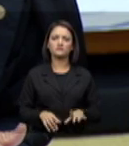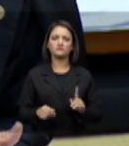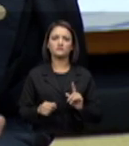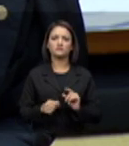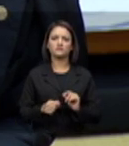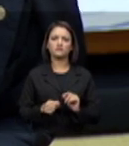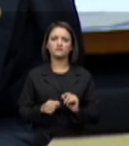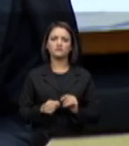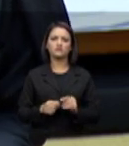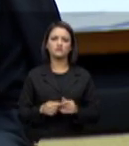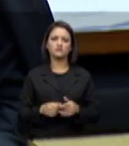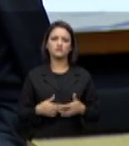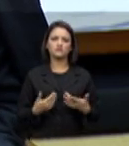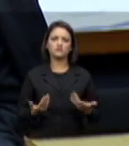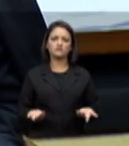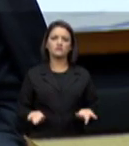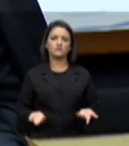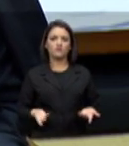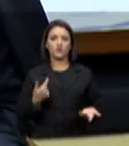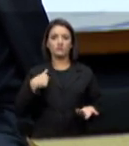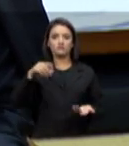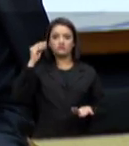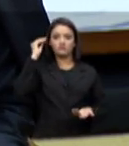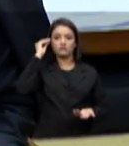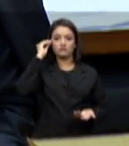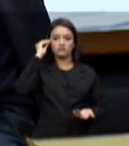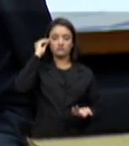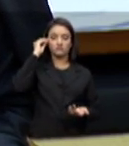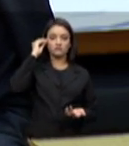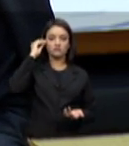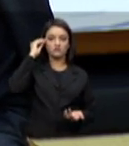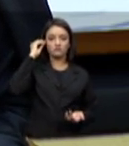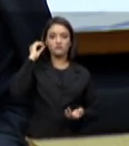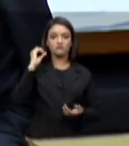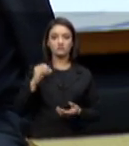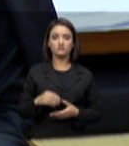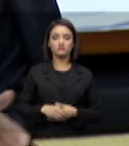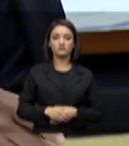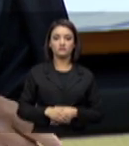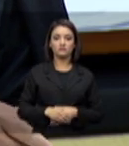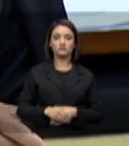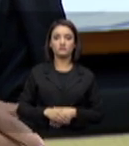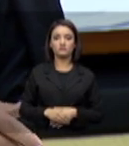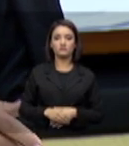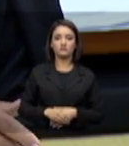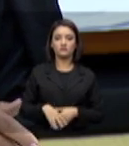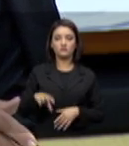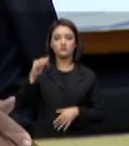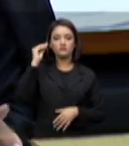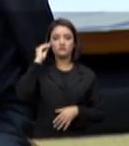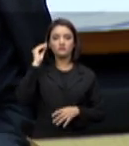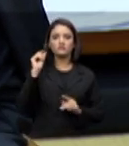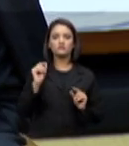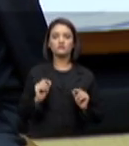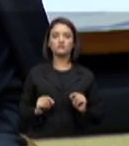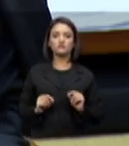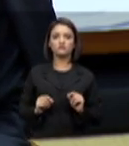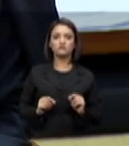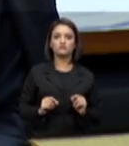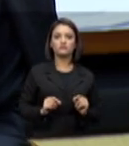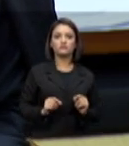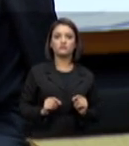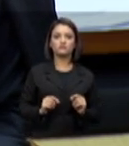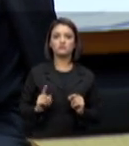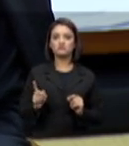decisão proferida gente curtia call entendir que o terceiro não teria atribuição de